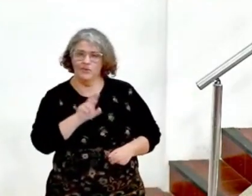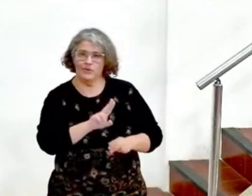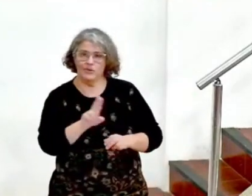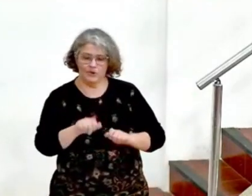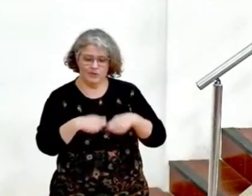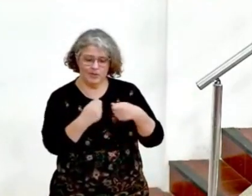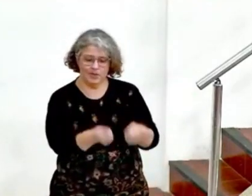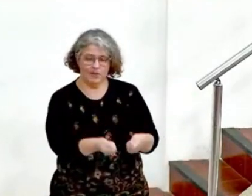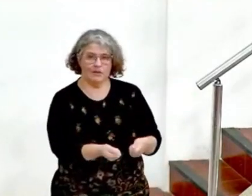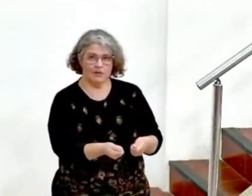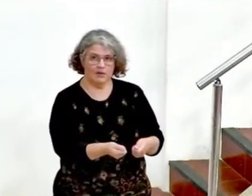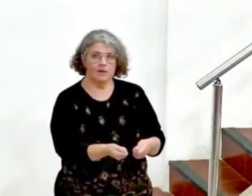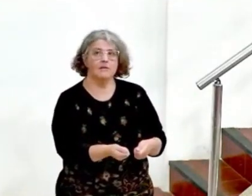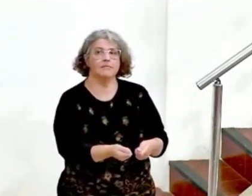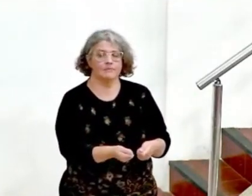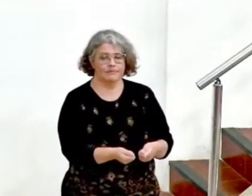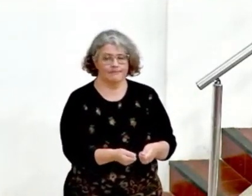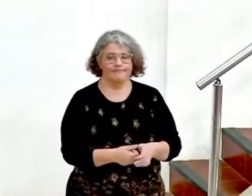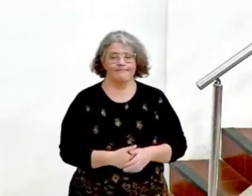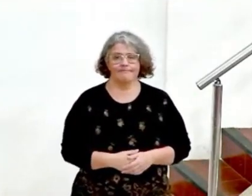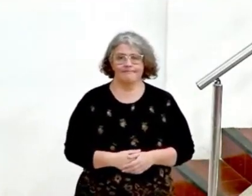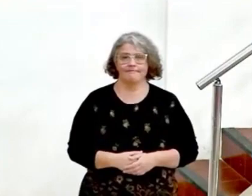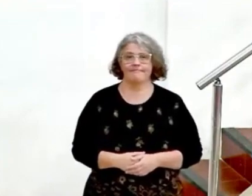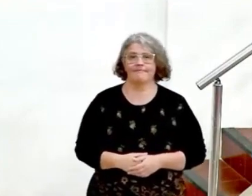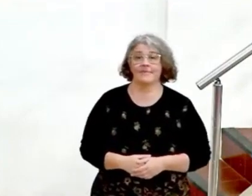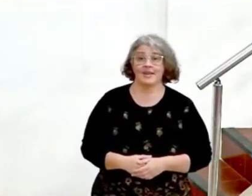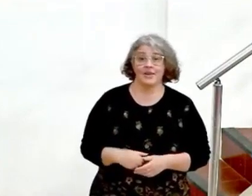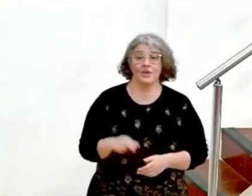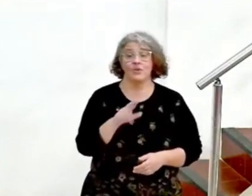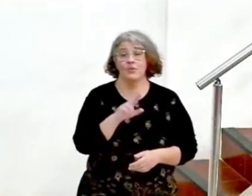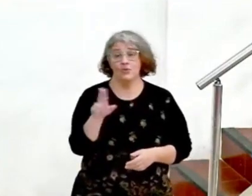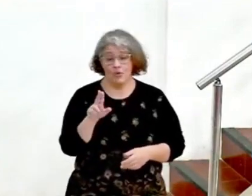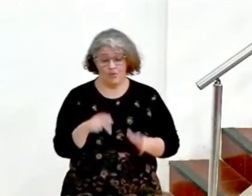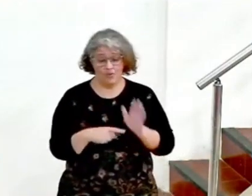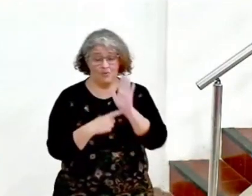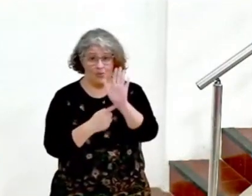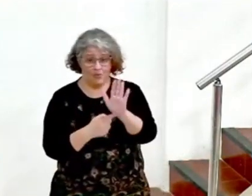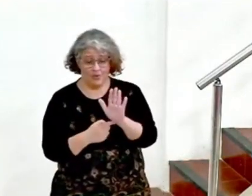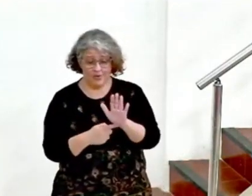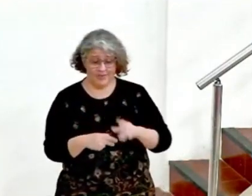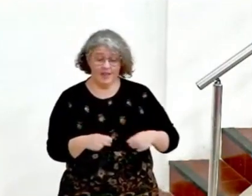sabemos, naquele tempo o nome era muito especial. Porque o nome revelava aquilo que a pessoa era.